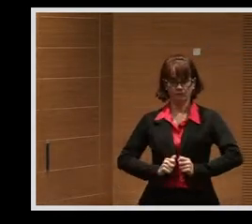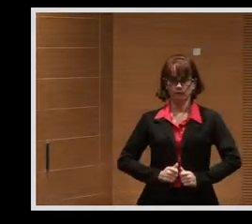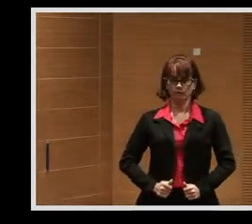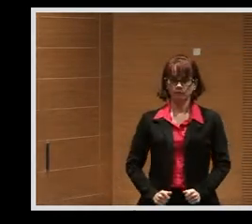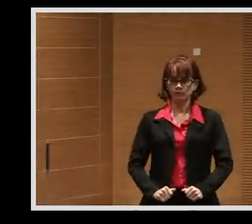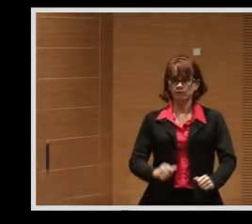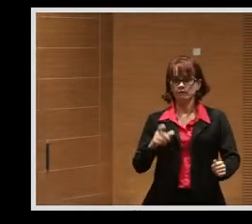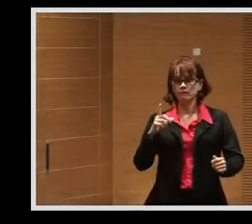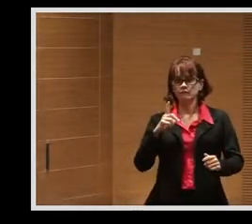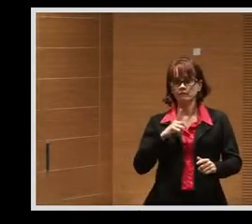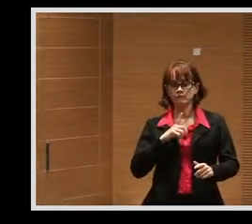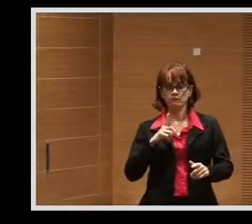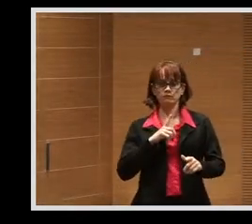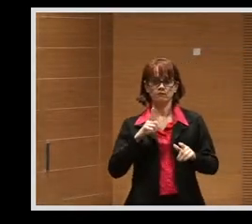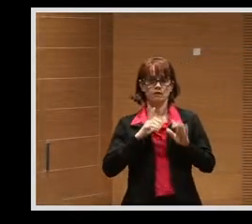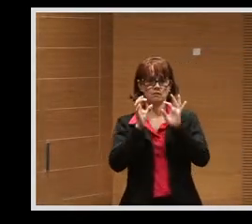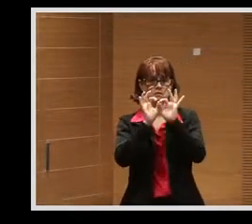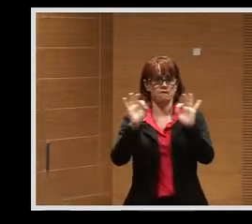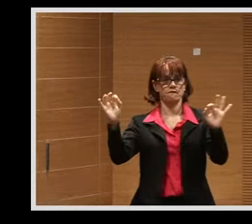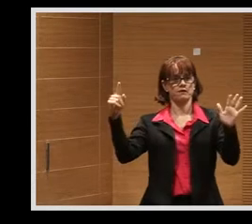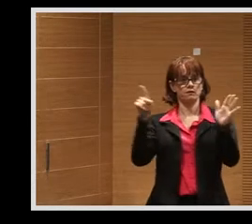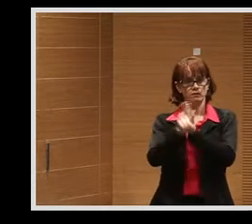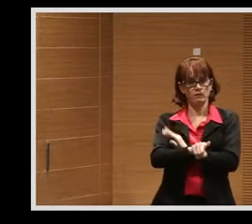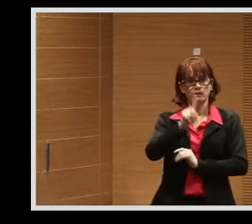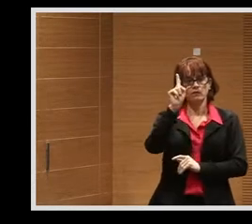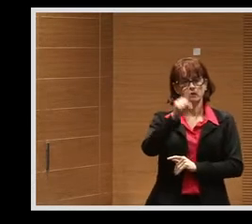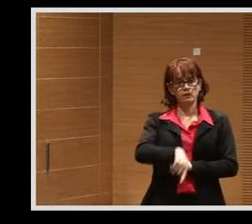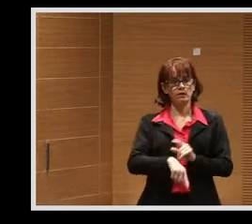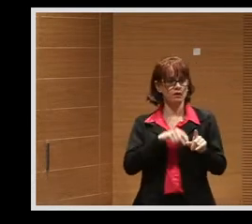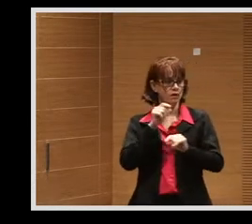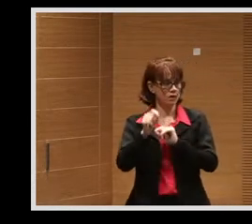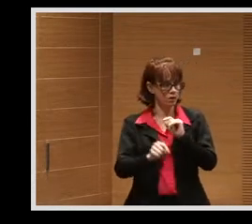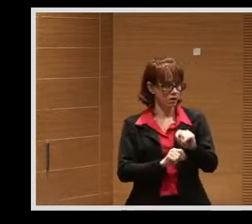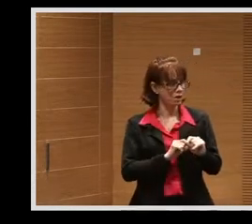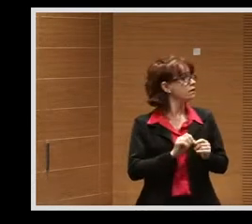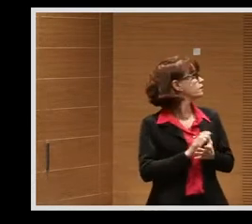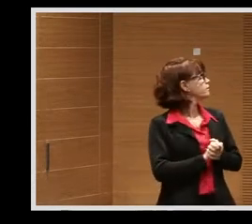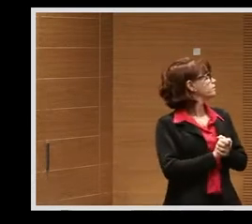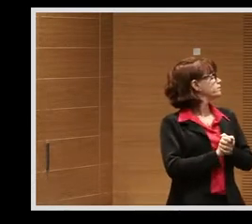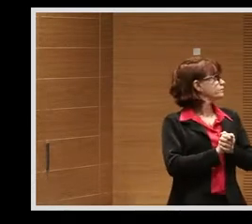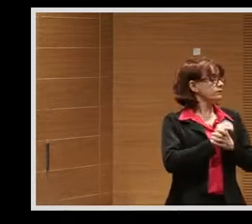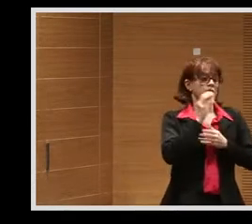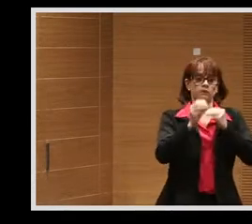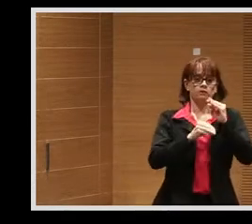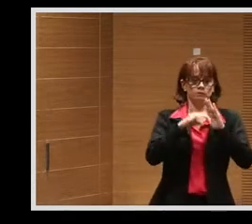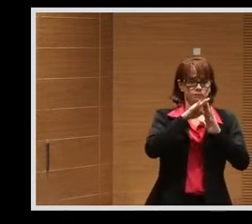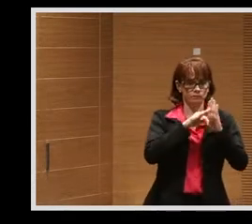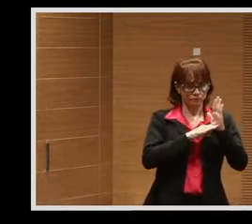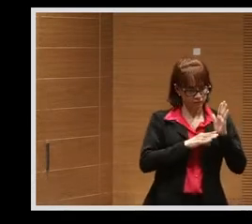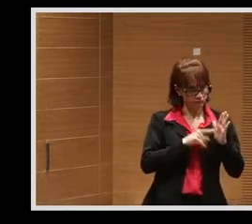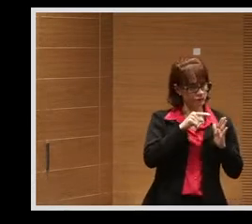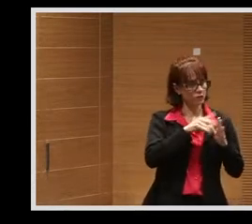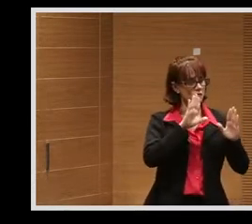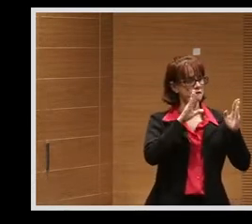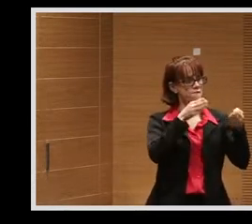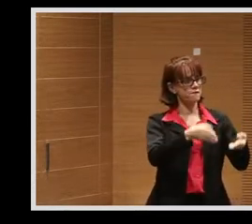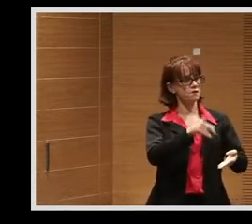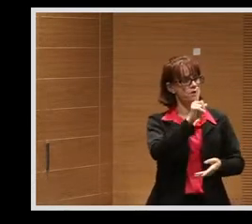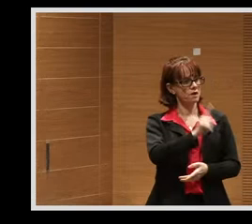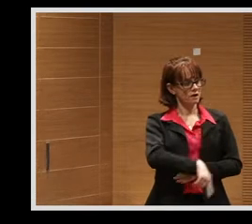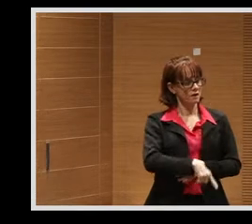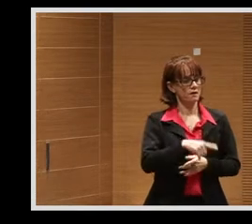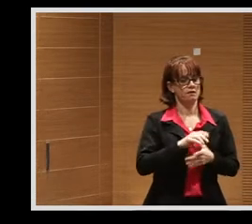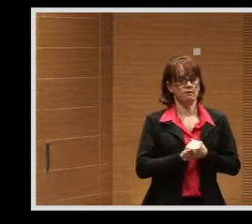guiou no mestrado, né, chamada Constituição da Demanda para a Neurologia a partir da Educação. Esse é um dado